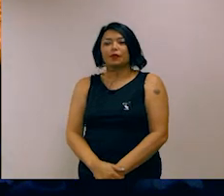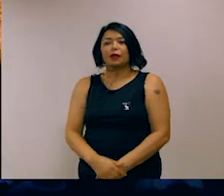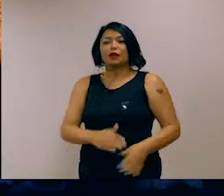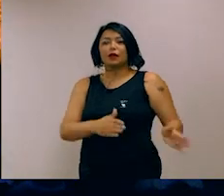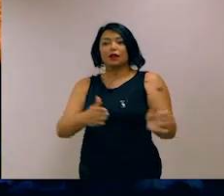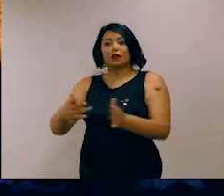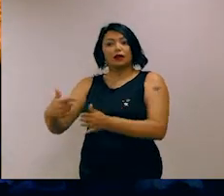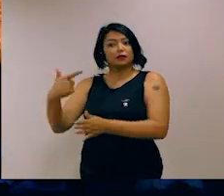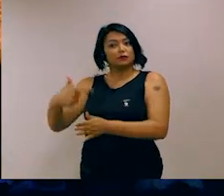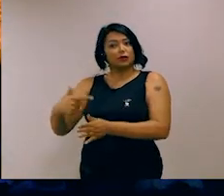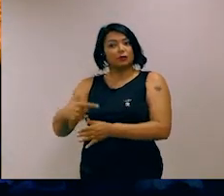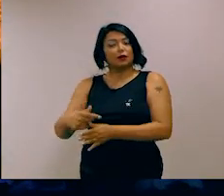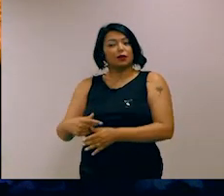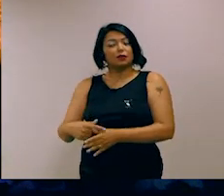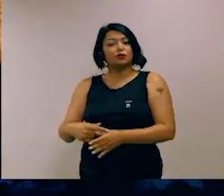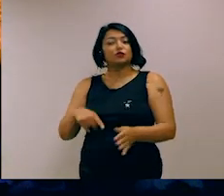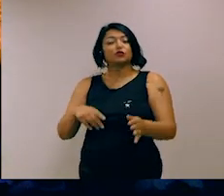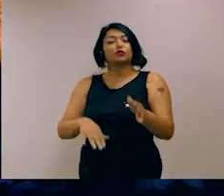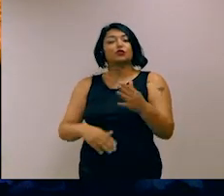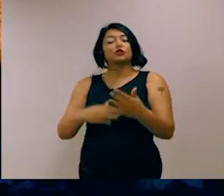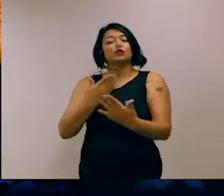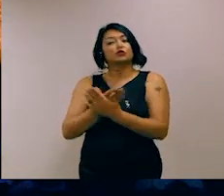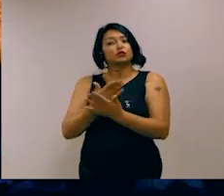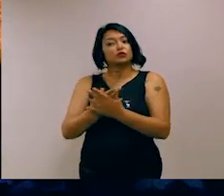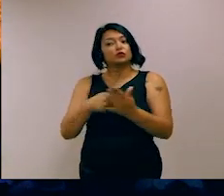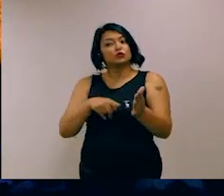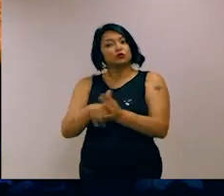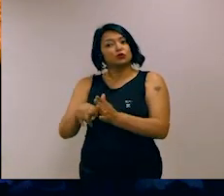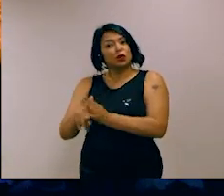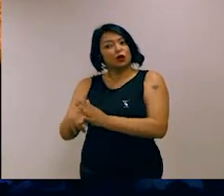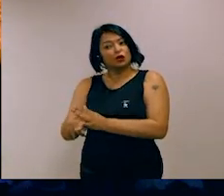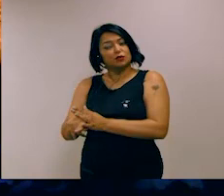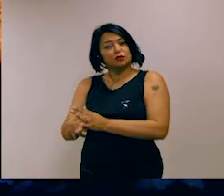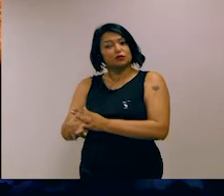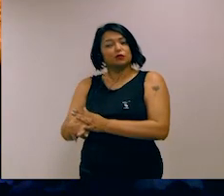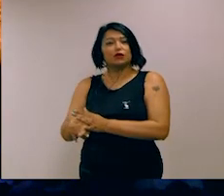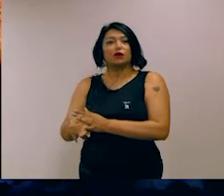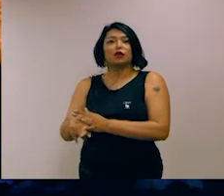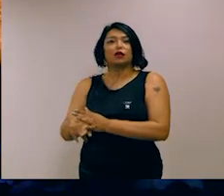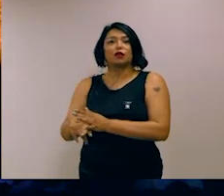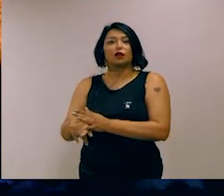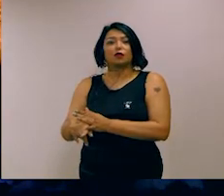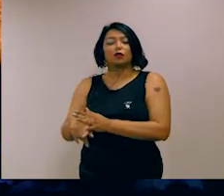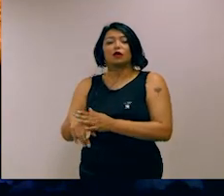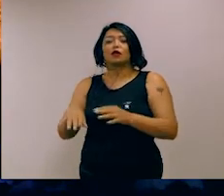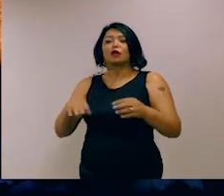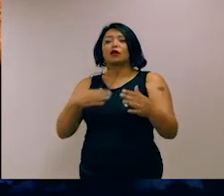vamos falar sobre estudos de casos que temos na Kaiman com relação a tráfego, educação e cuidados de